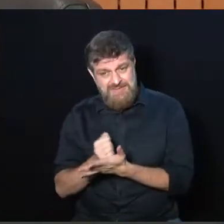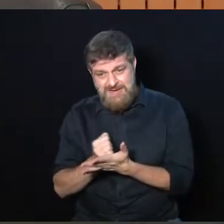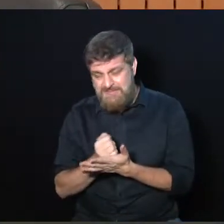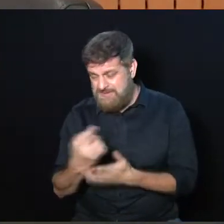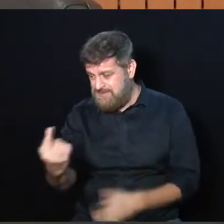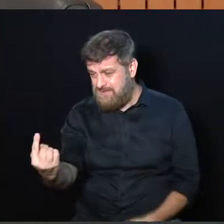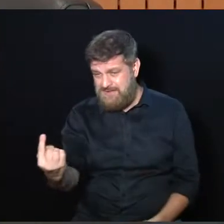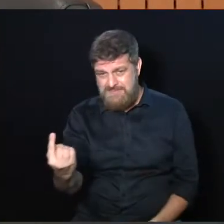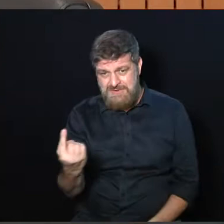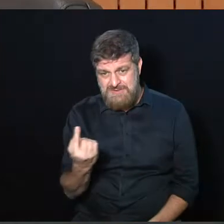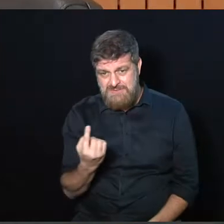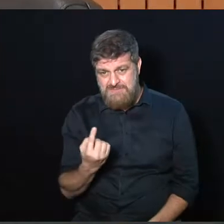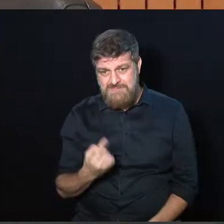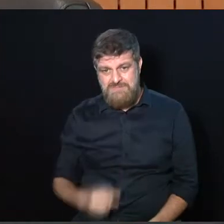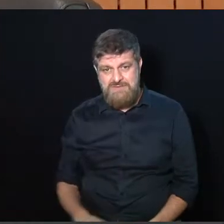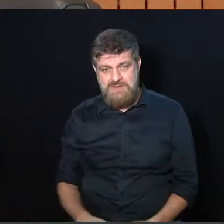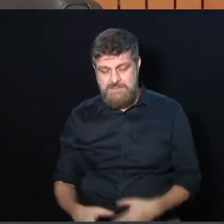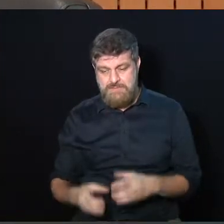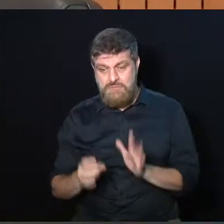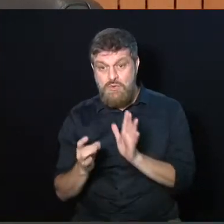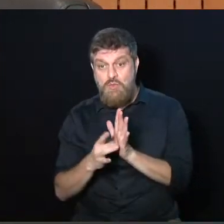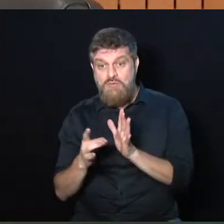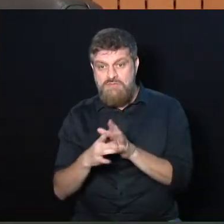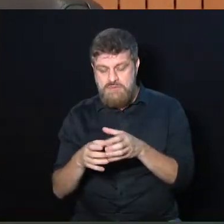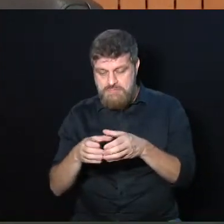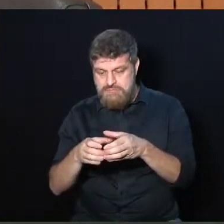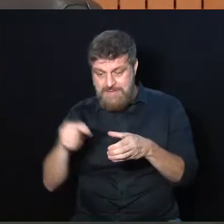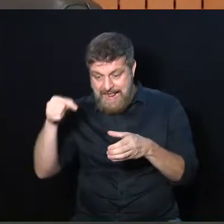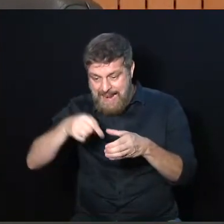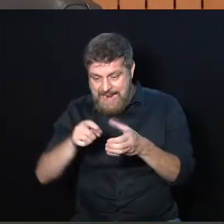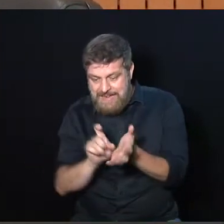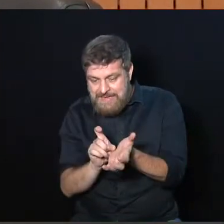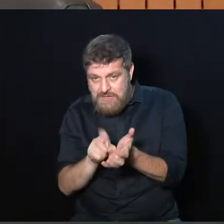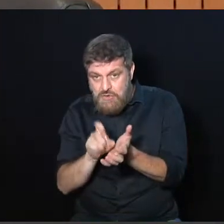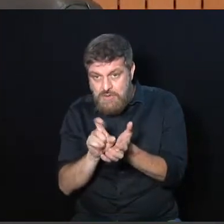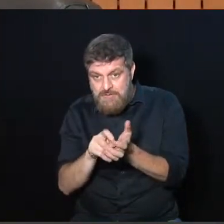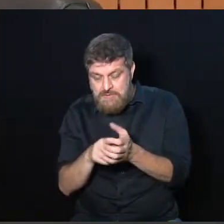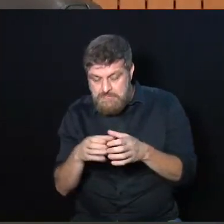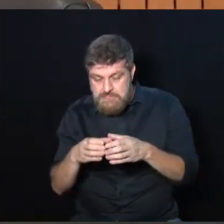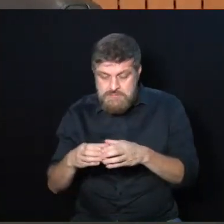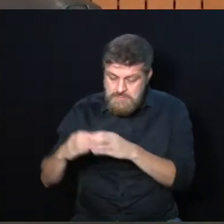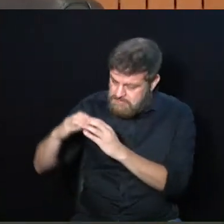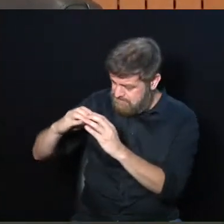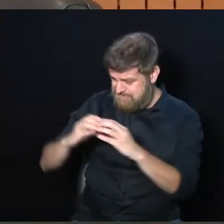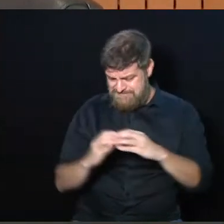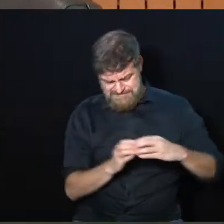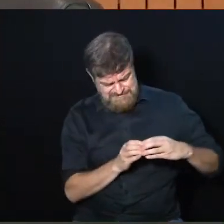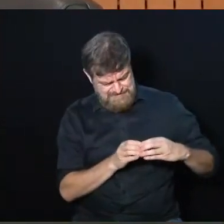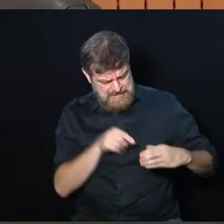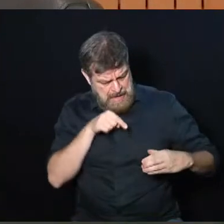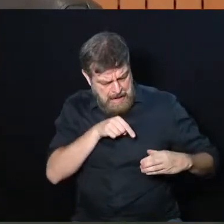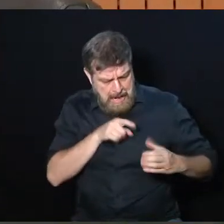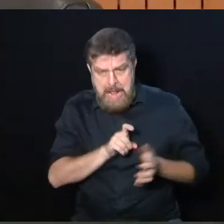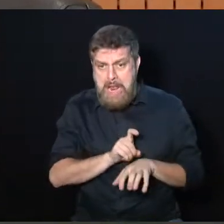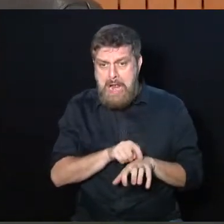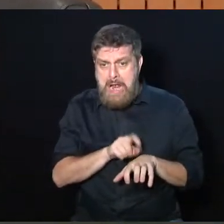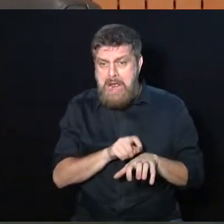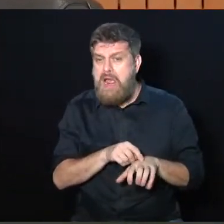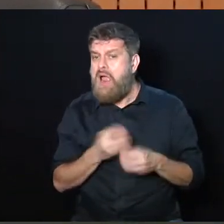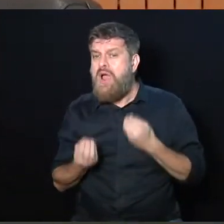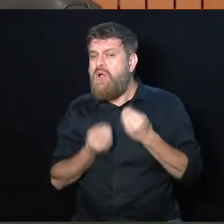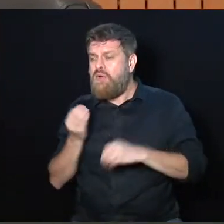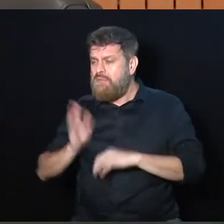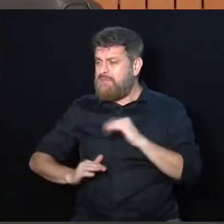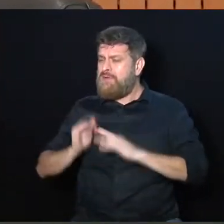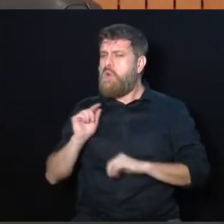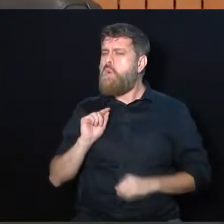constantemente vidro daquele maionese com escorpião dentro, e as pessoas sempre reclamando o que tem que